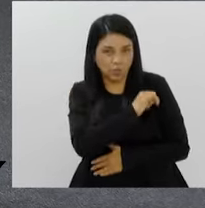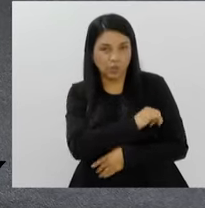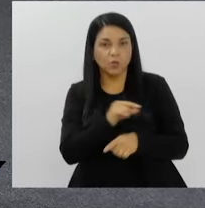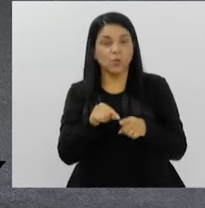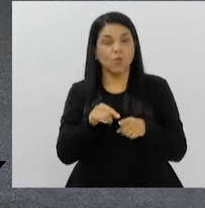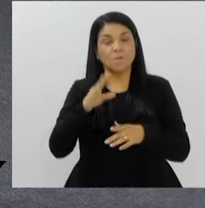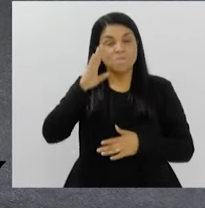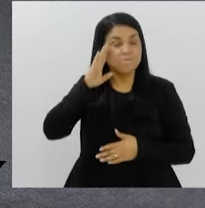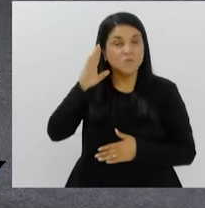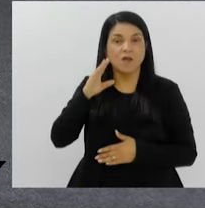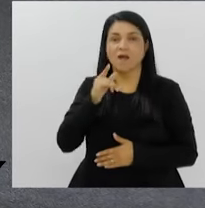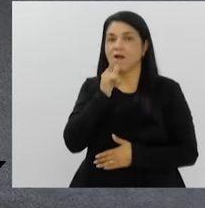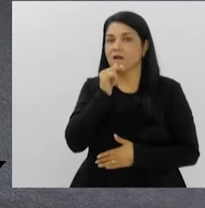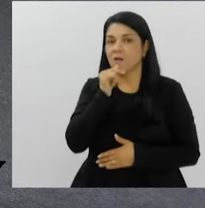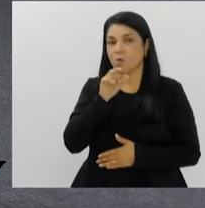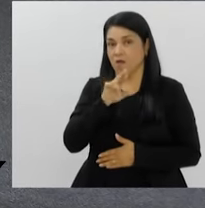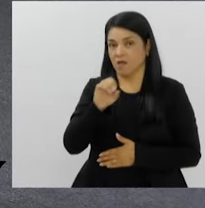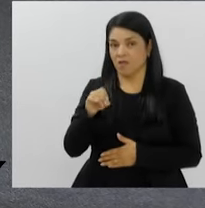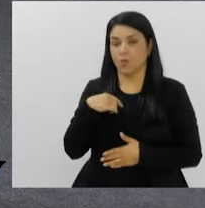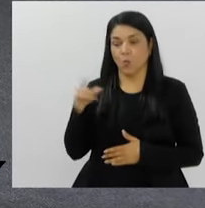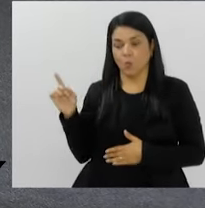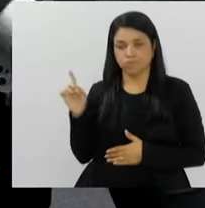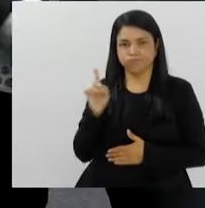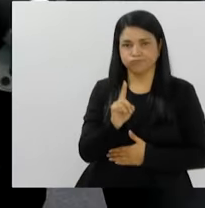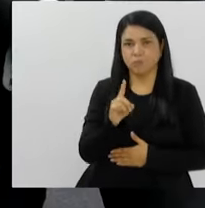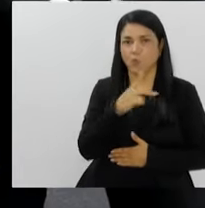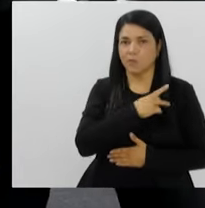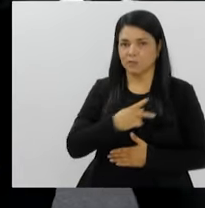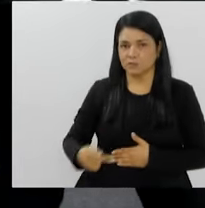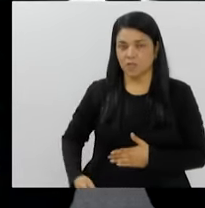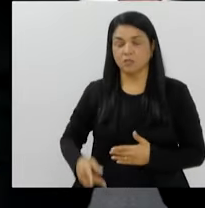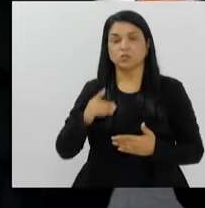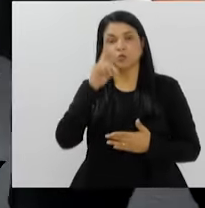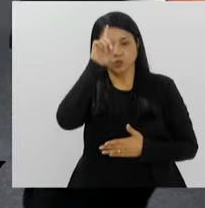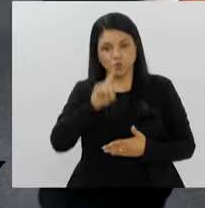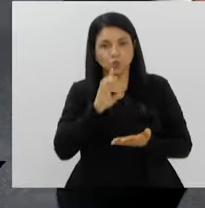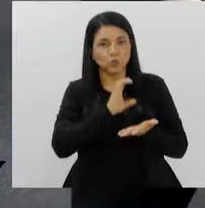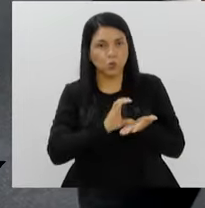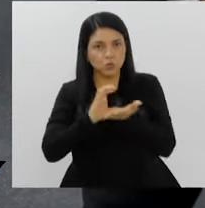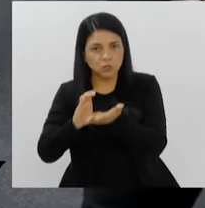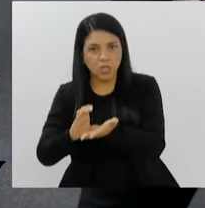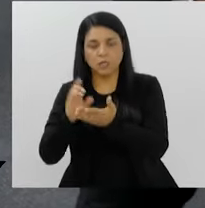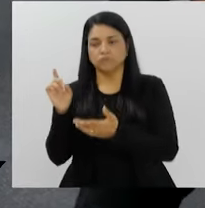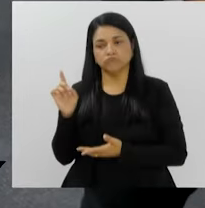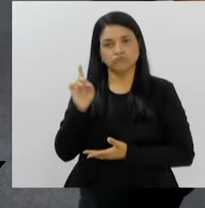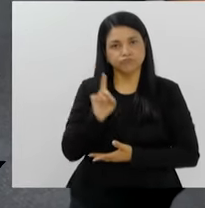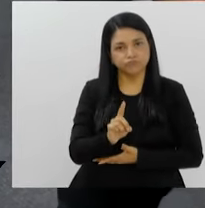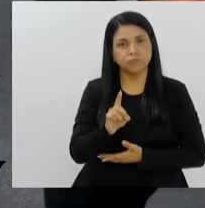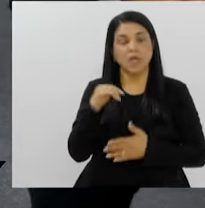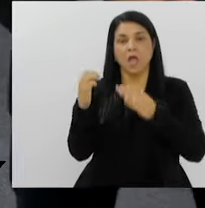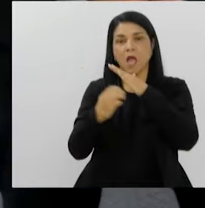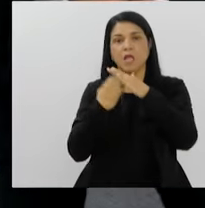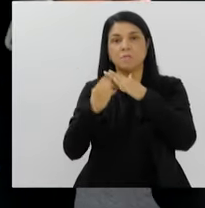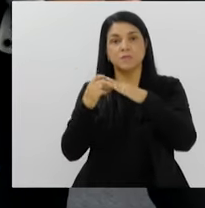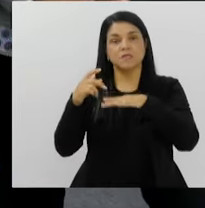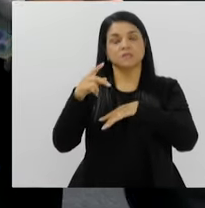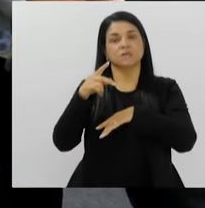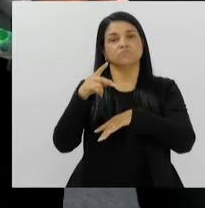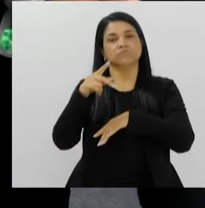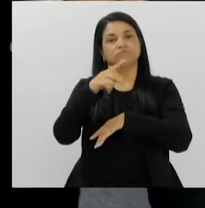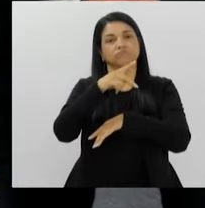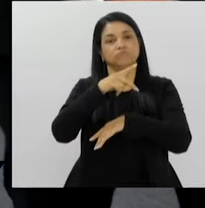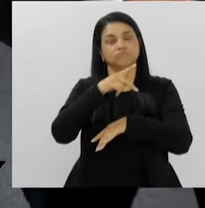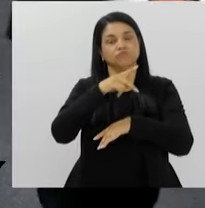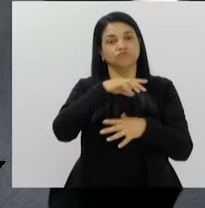vir o presidente vir aqui falar, o diretor do conselho tem que vir falar, a empresa internacional, que é